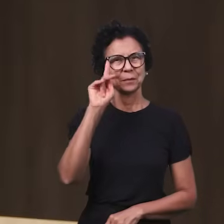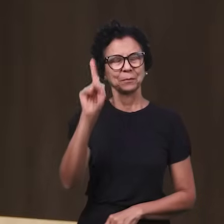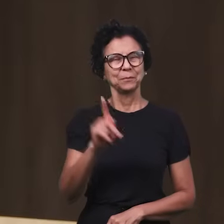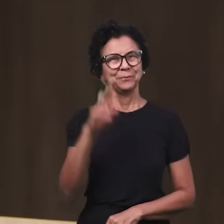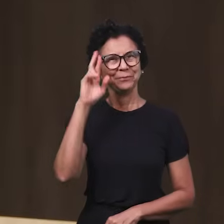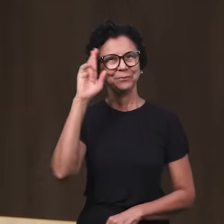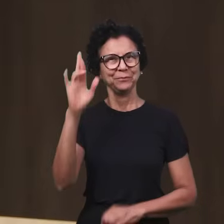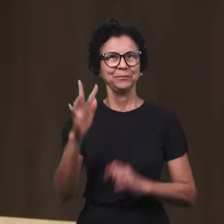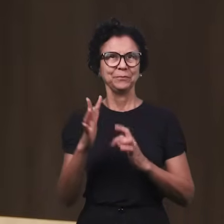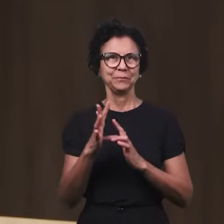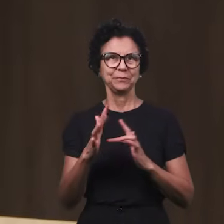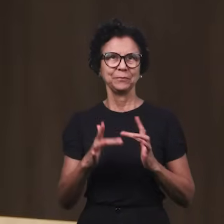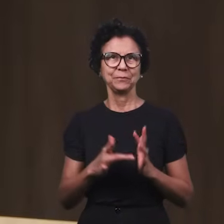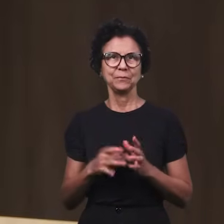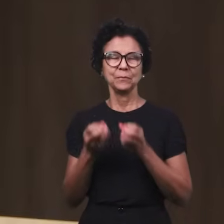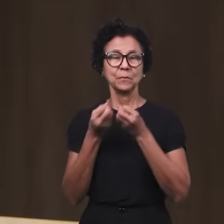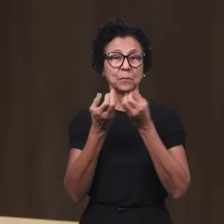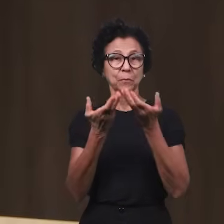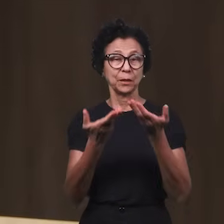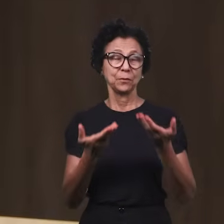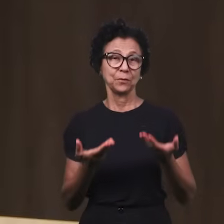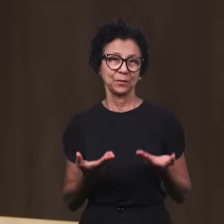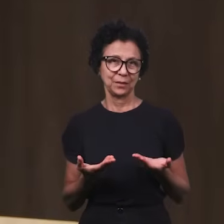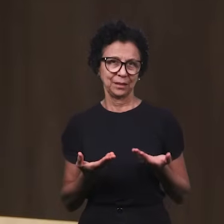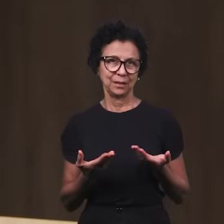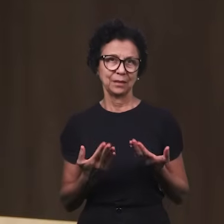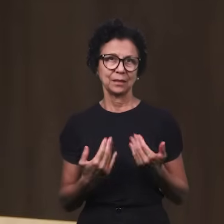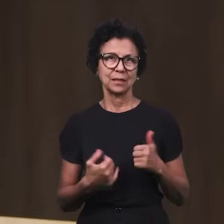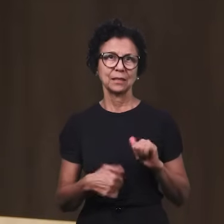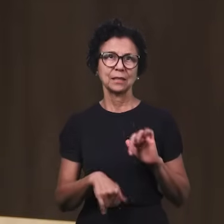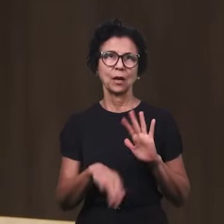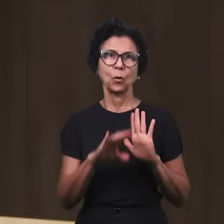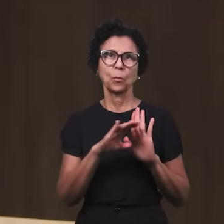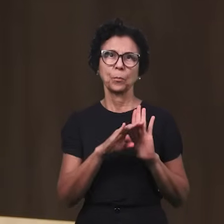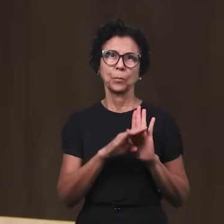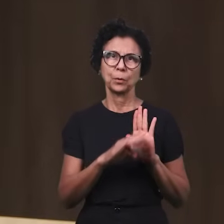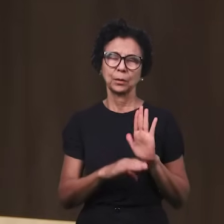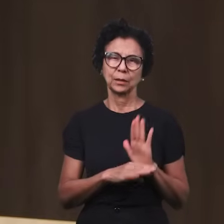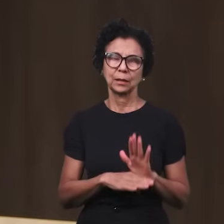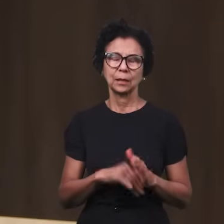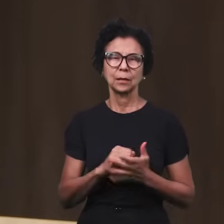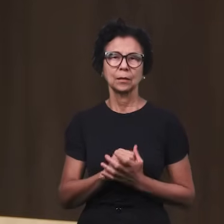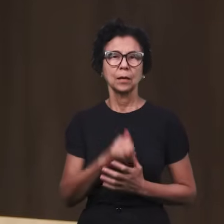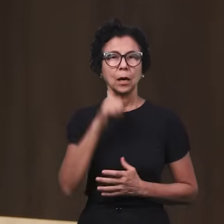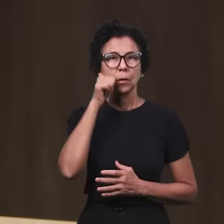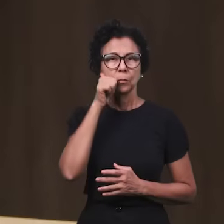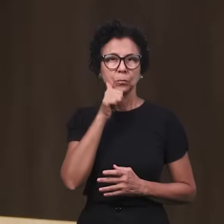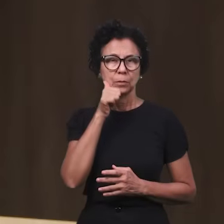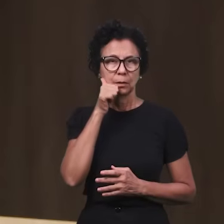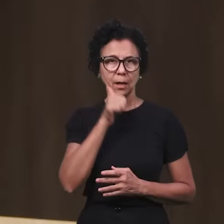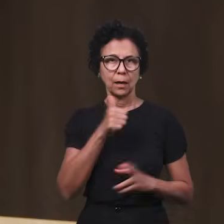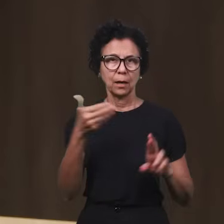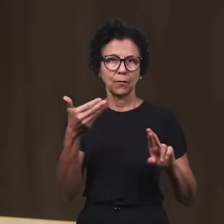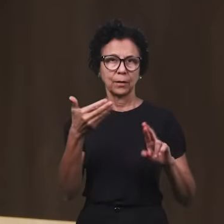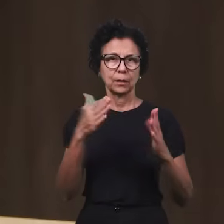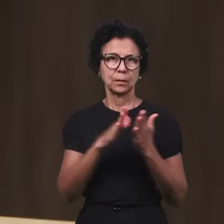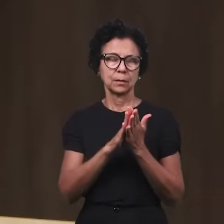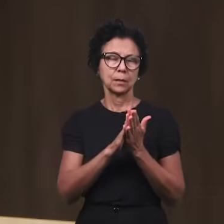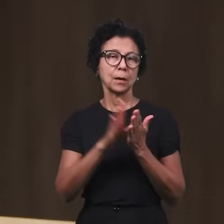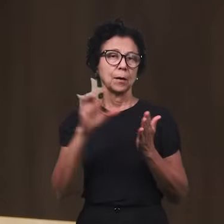Olá, a paz do Senhor Jesus. Sejam bem-vindos a mais um episódio do programa Mulheres